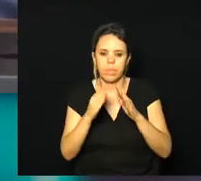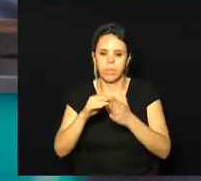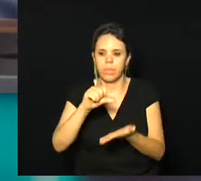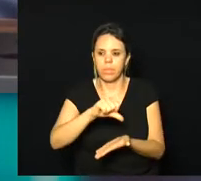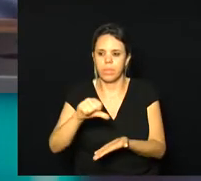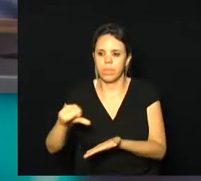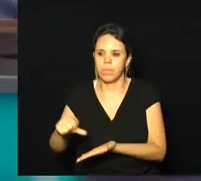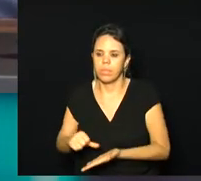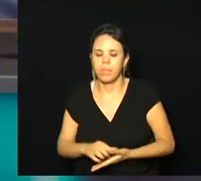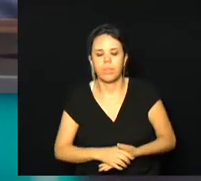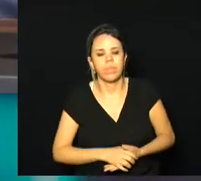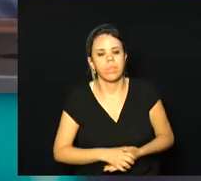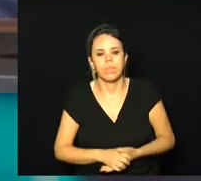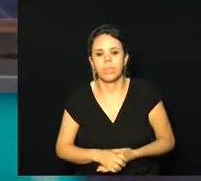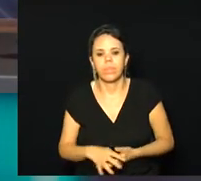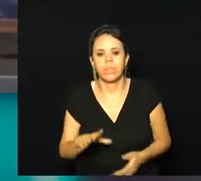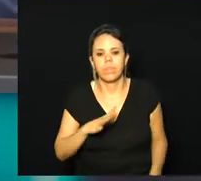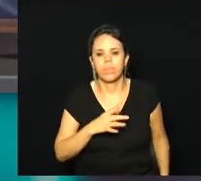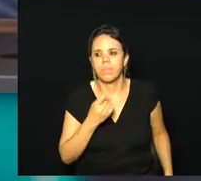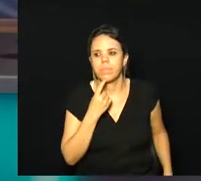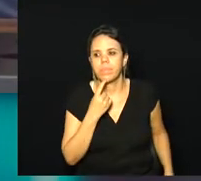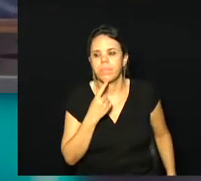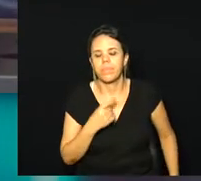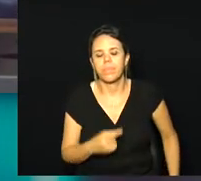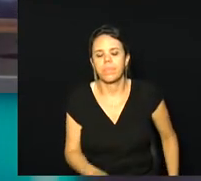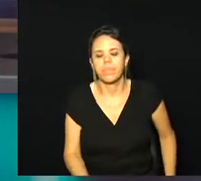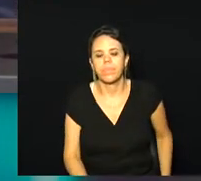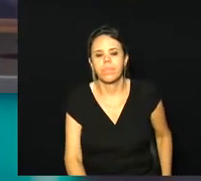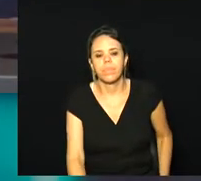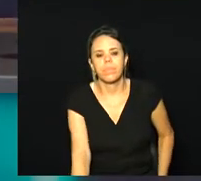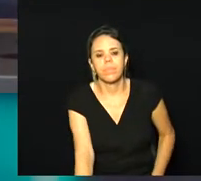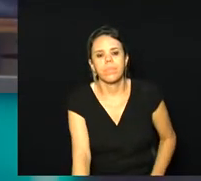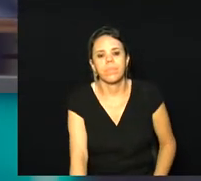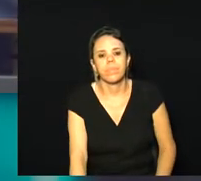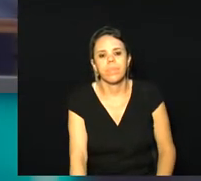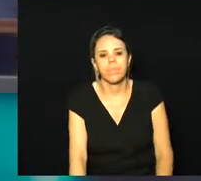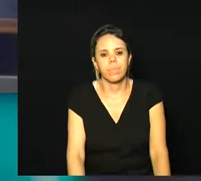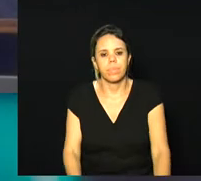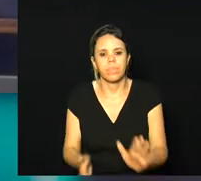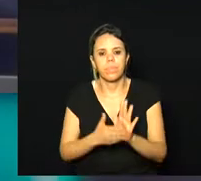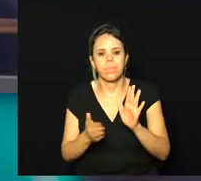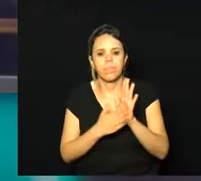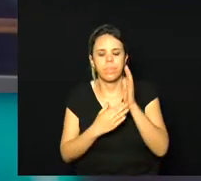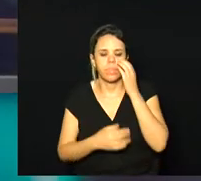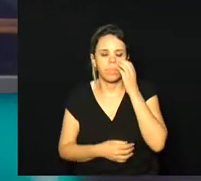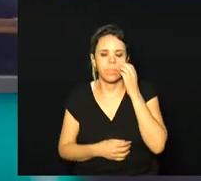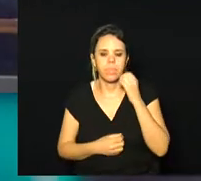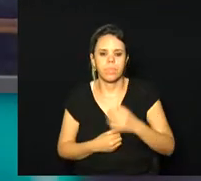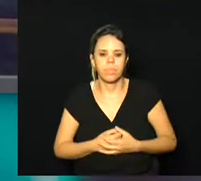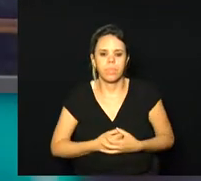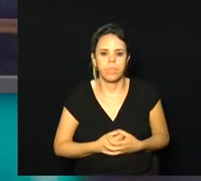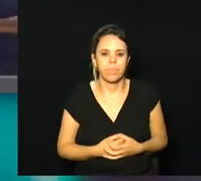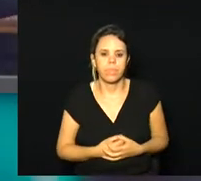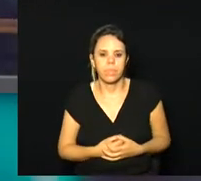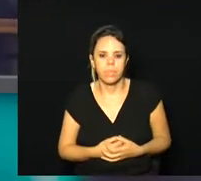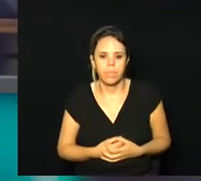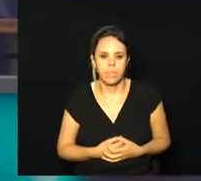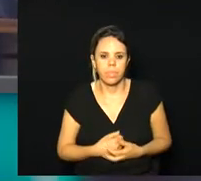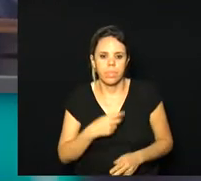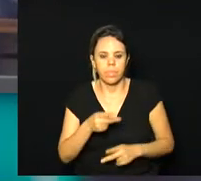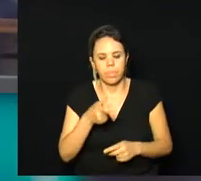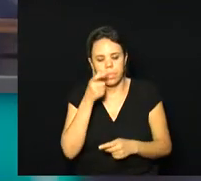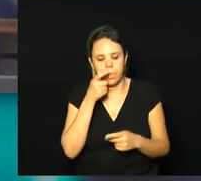regiões aqui da cidade de Campinas. Essa propositura, o Pierre, e aqueles que